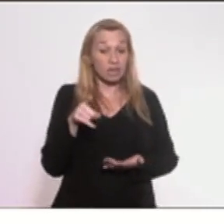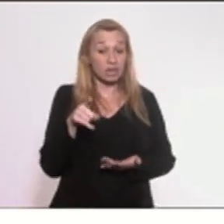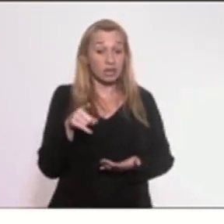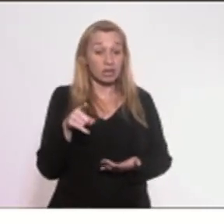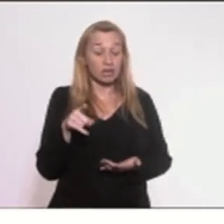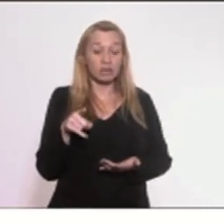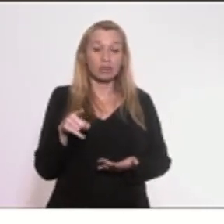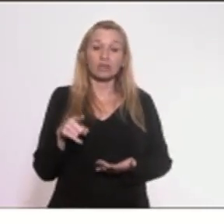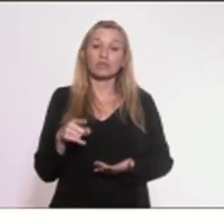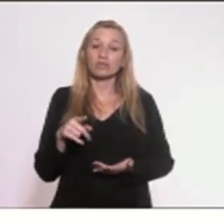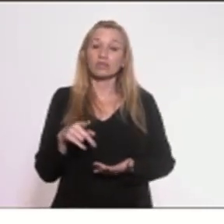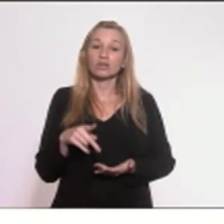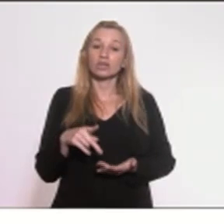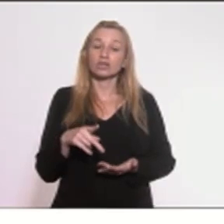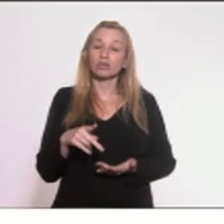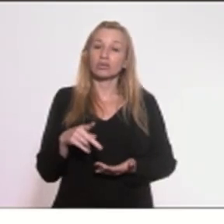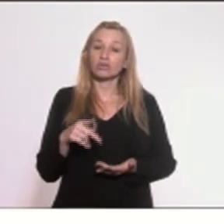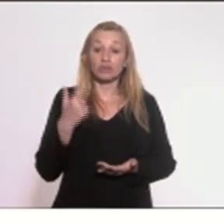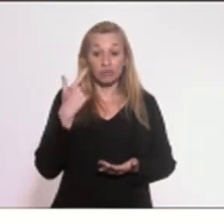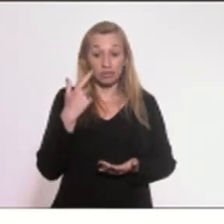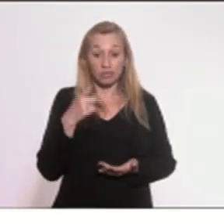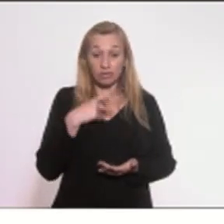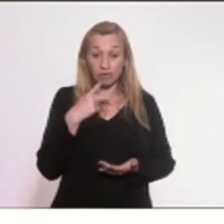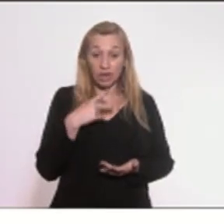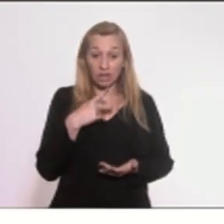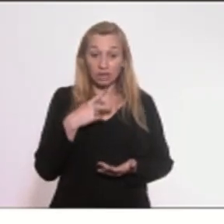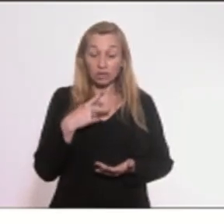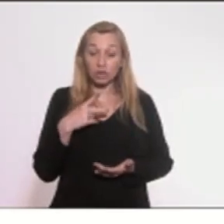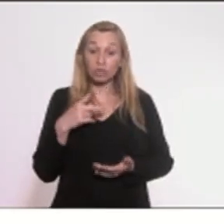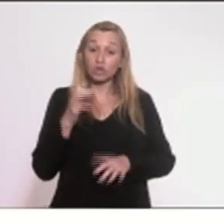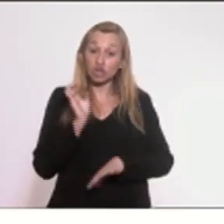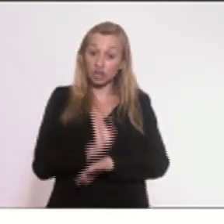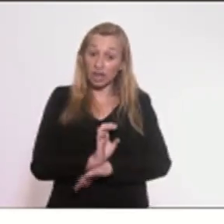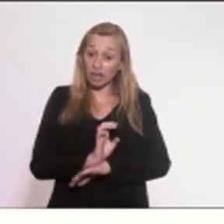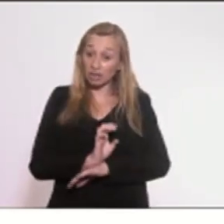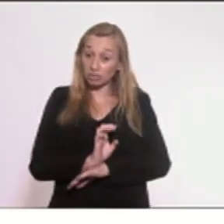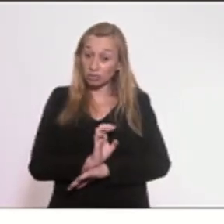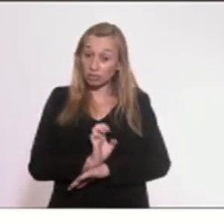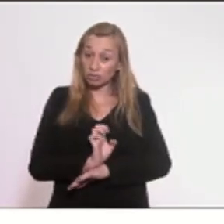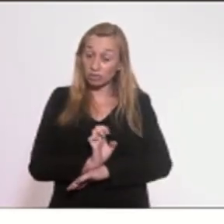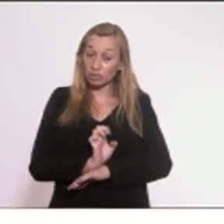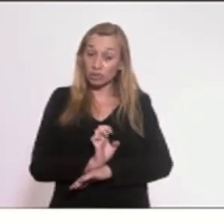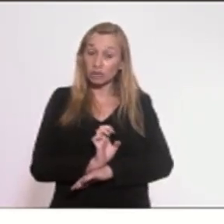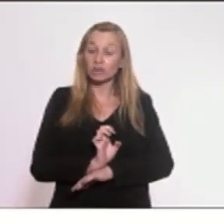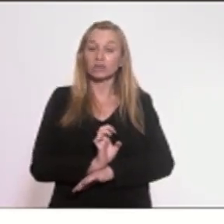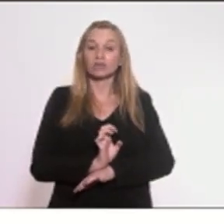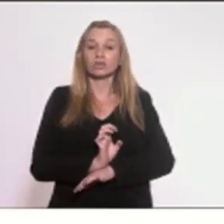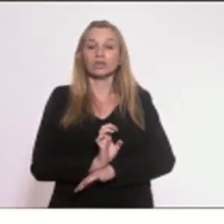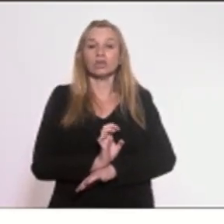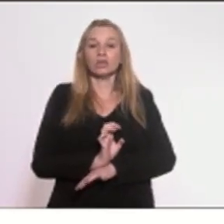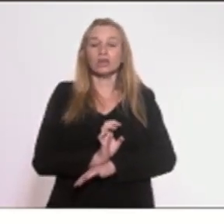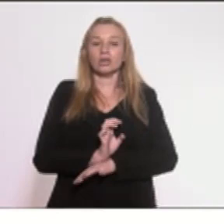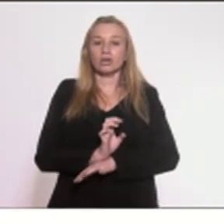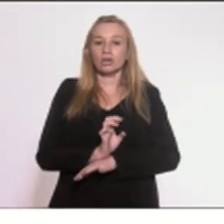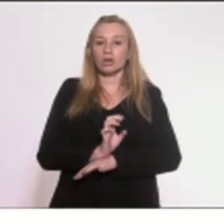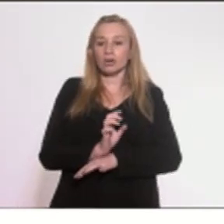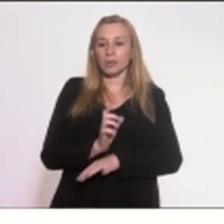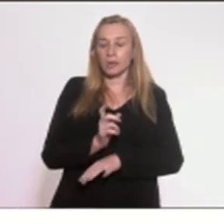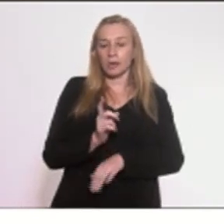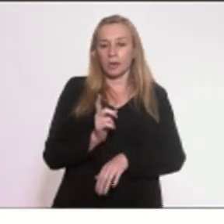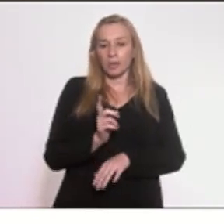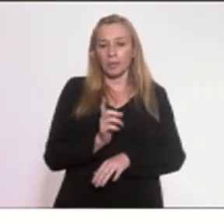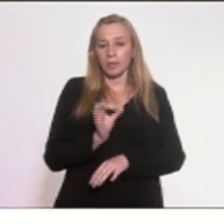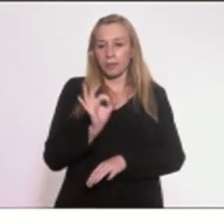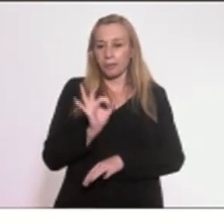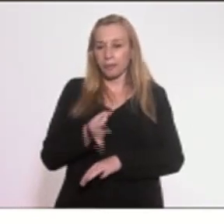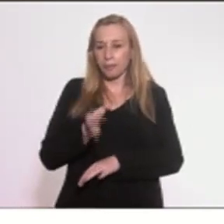que o Estado está adimplente, isto é, está em dia. A